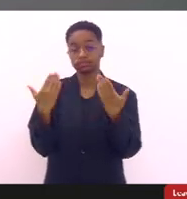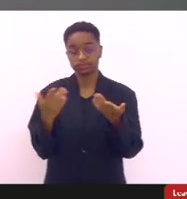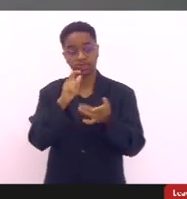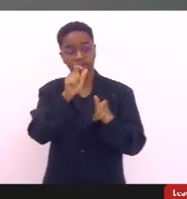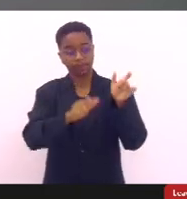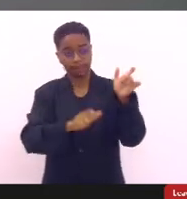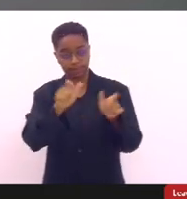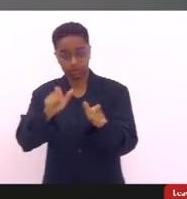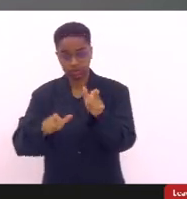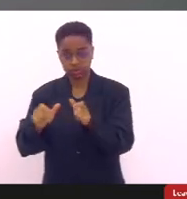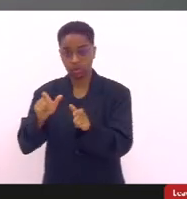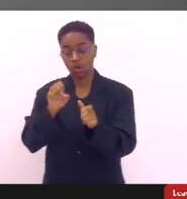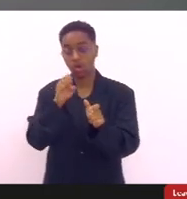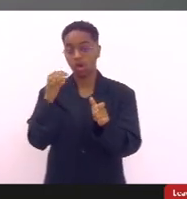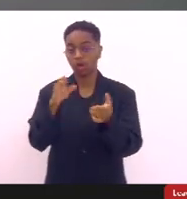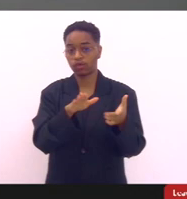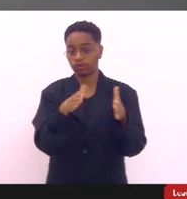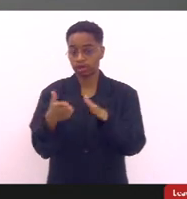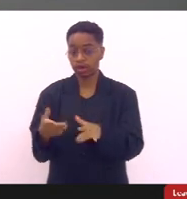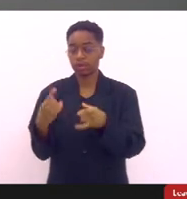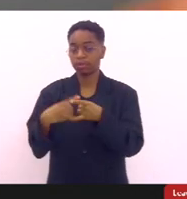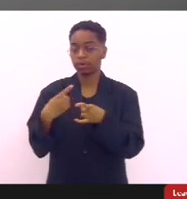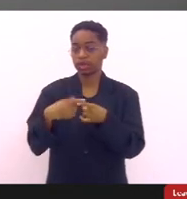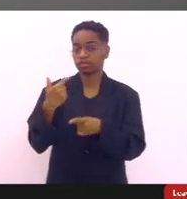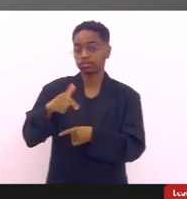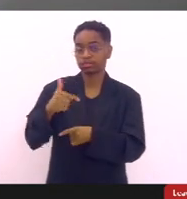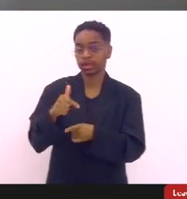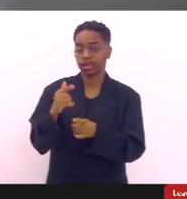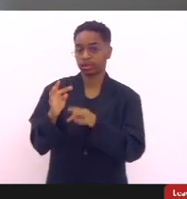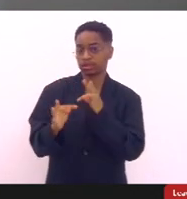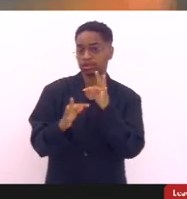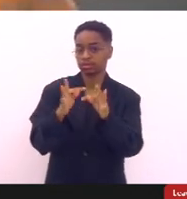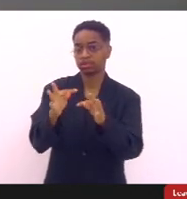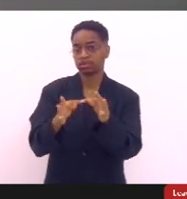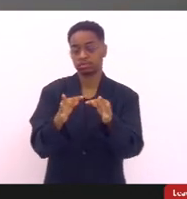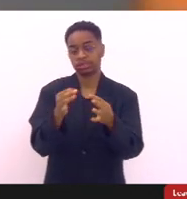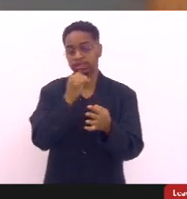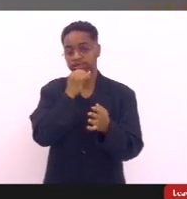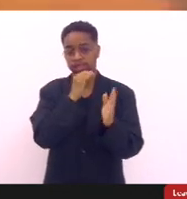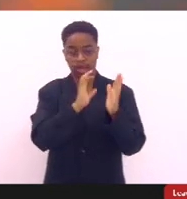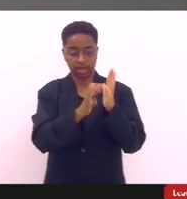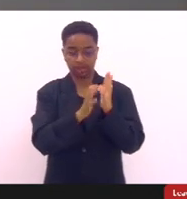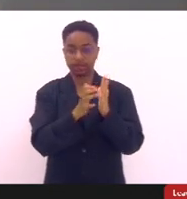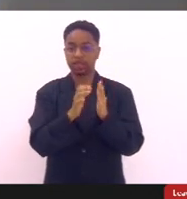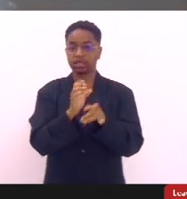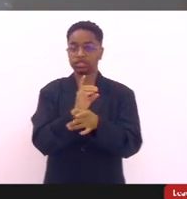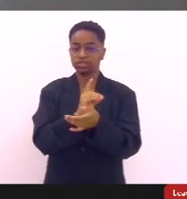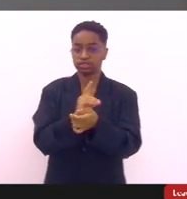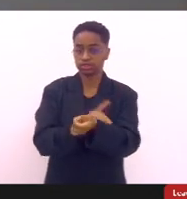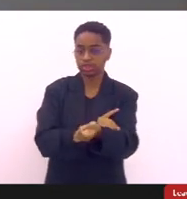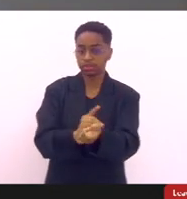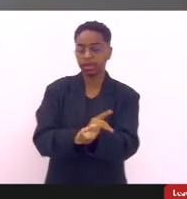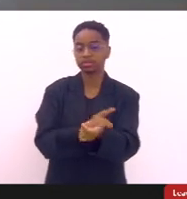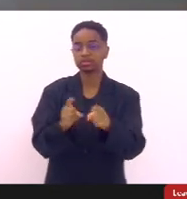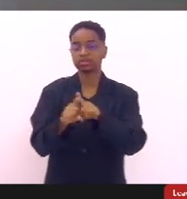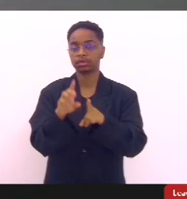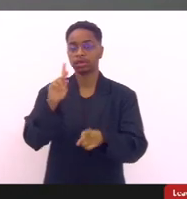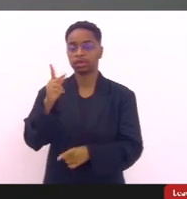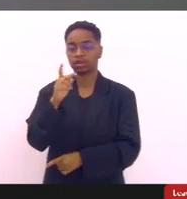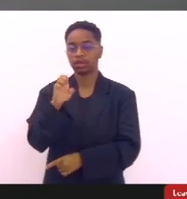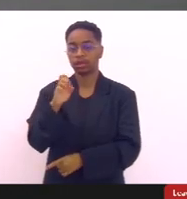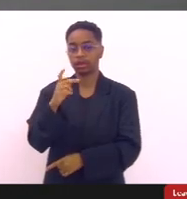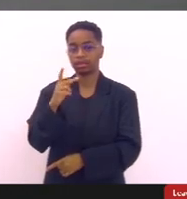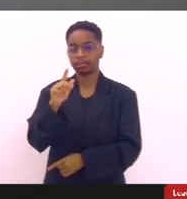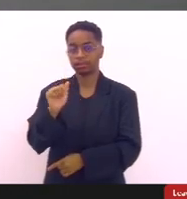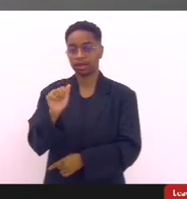vão ou morrer porque não estão bem tratadas, como o co-infectado por HIV, como diabetes, como que desenvolve hepatite, ou